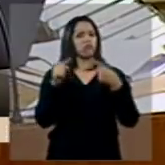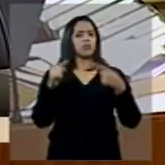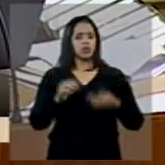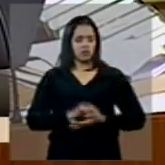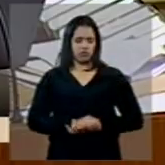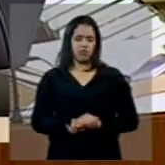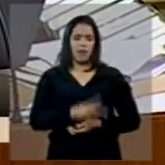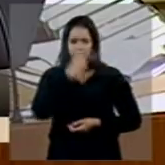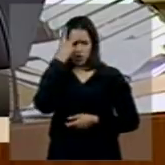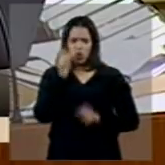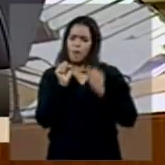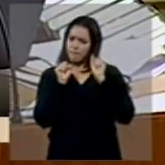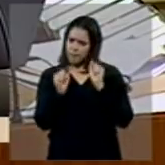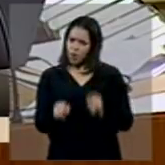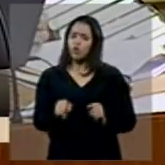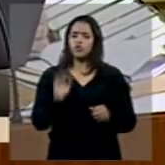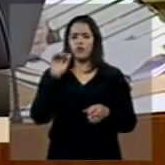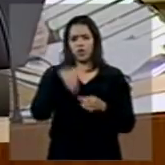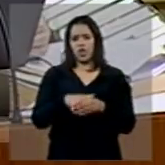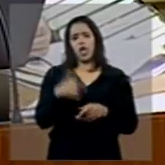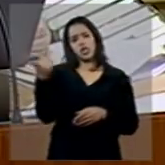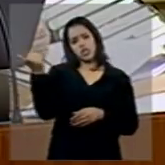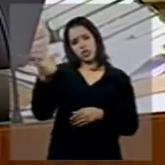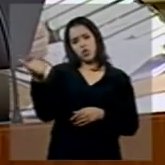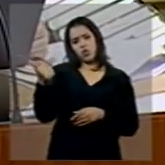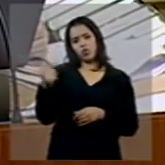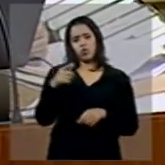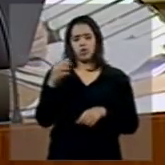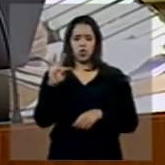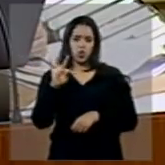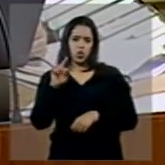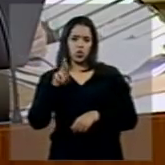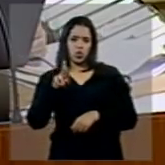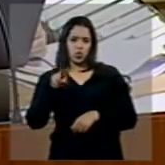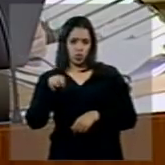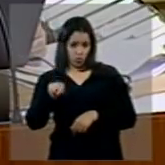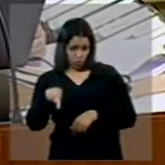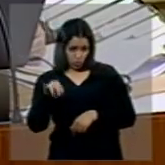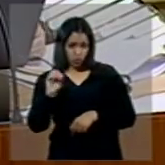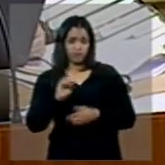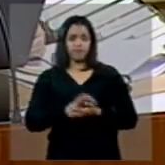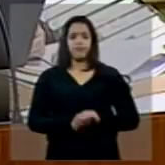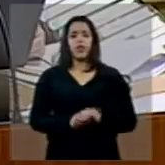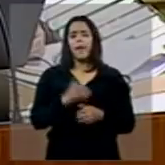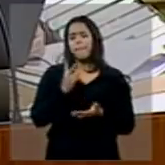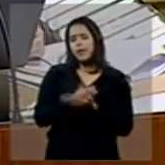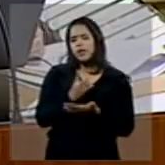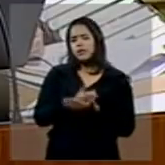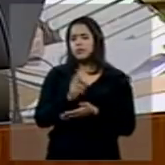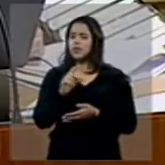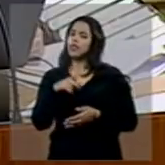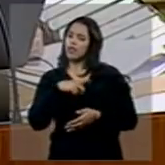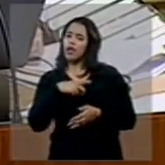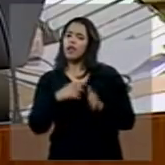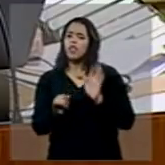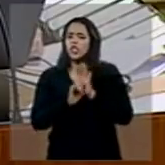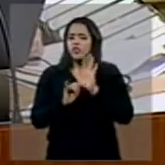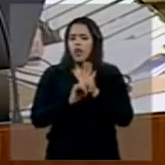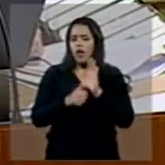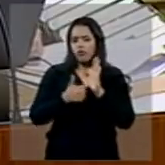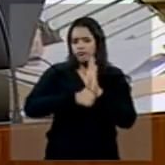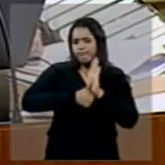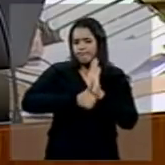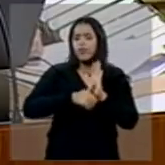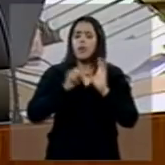Portanto, senhor presidente, eu entendo que existem condições para que esses eleitores, desde que devidamente identificados,